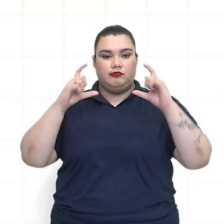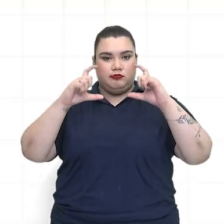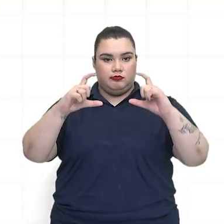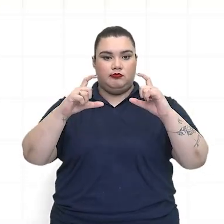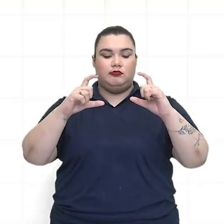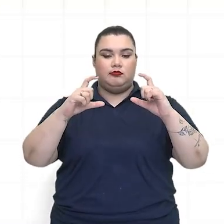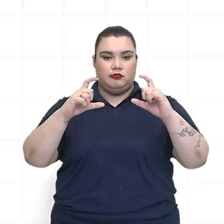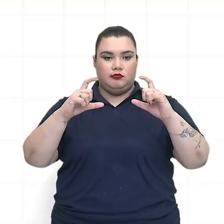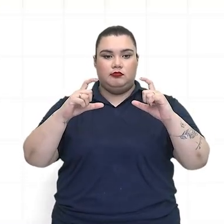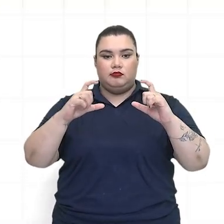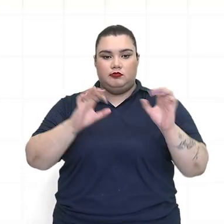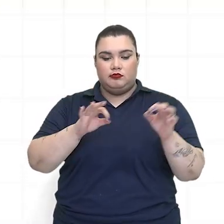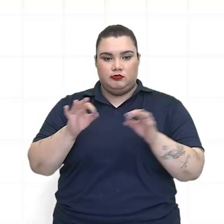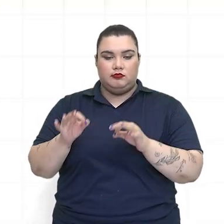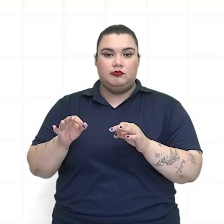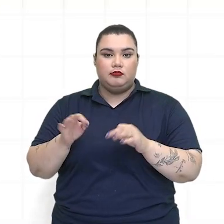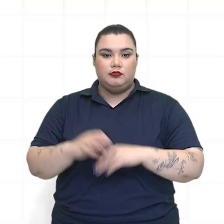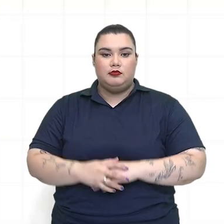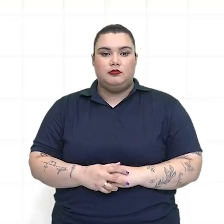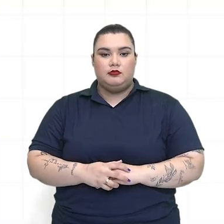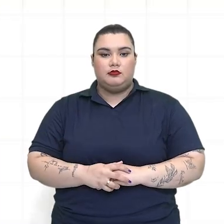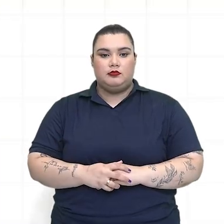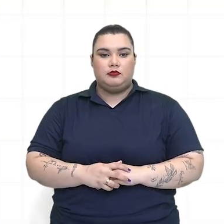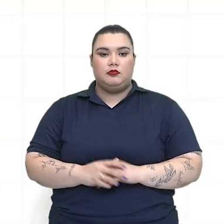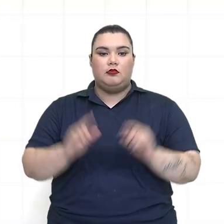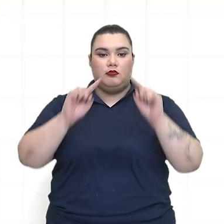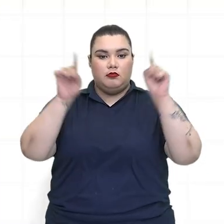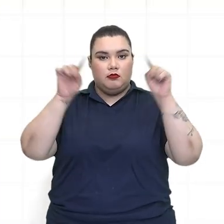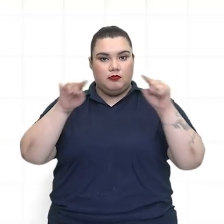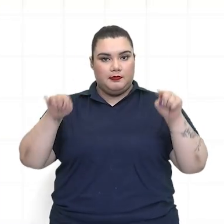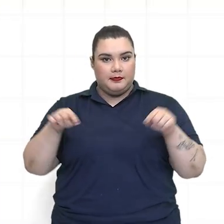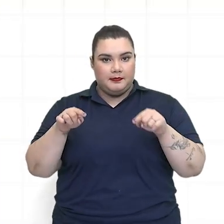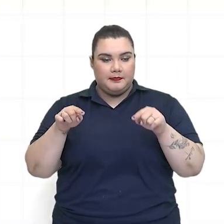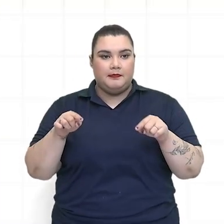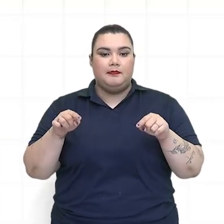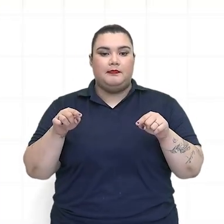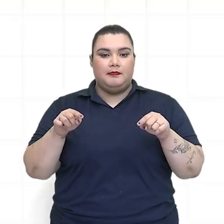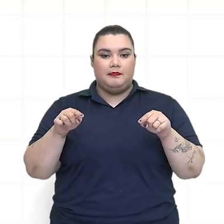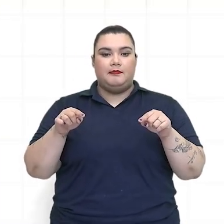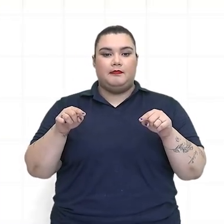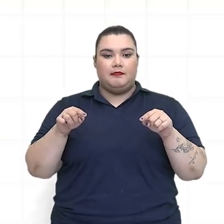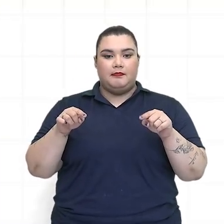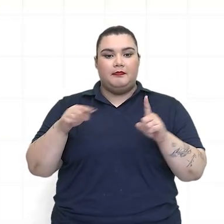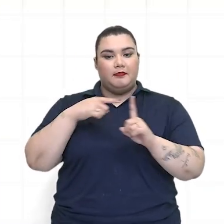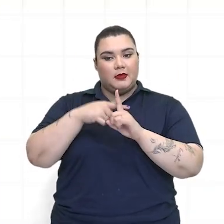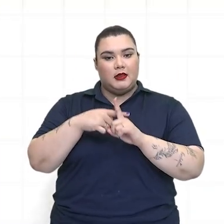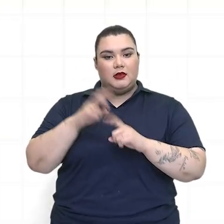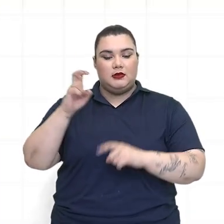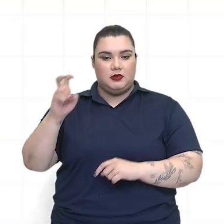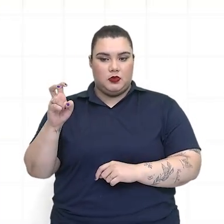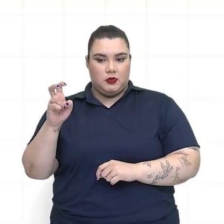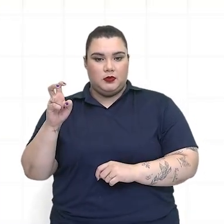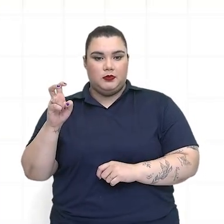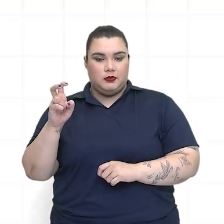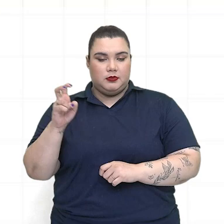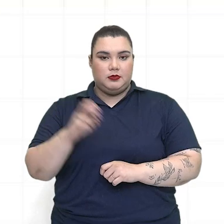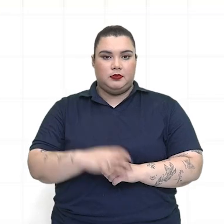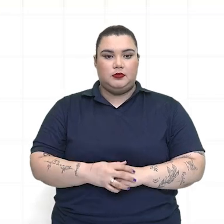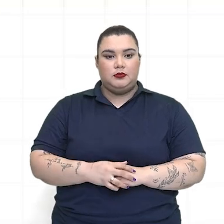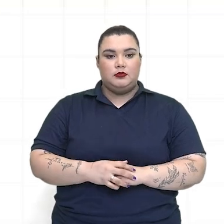temos um colchete. Só foi eliminado a chave. Agora, a chave não, parêntese. Mais